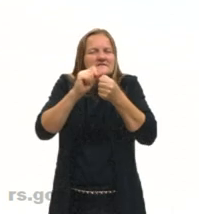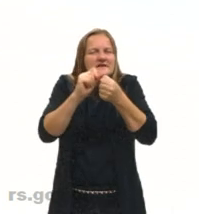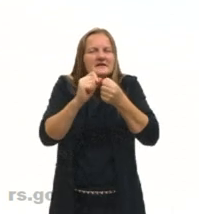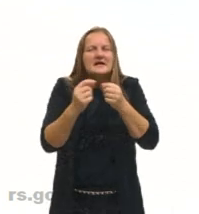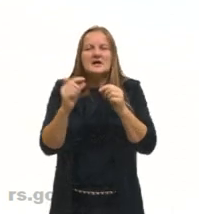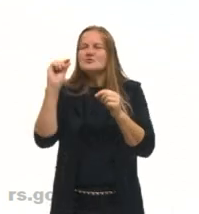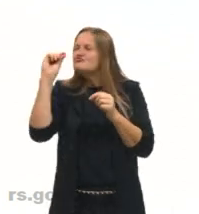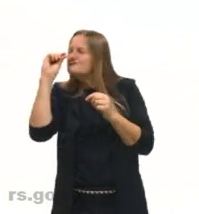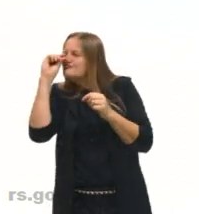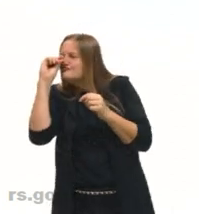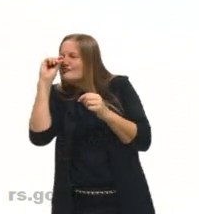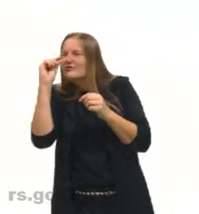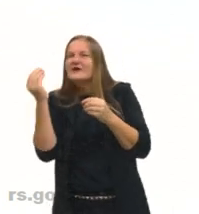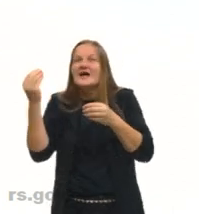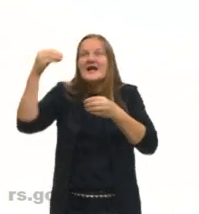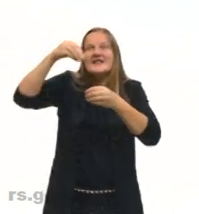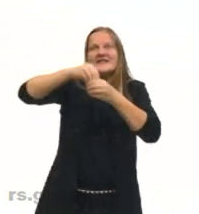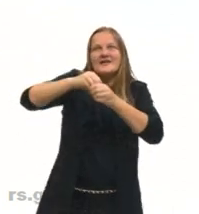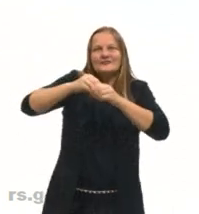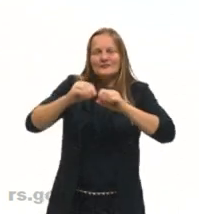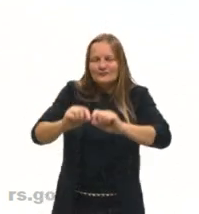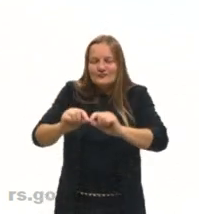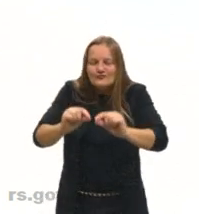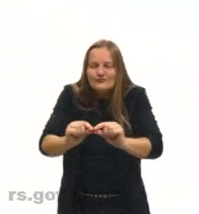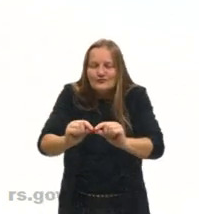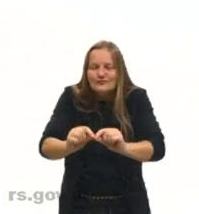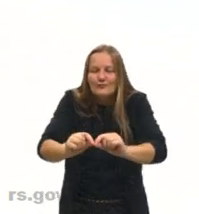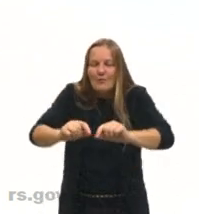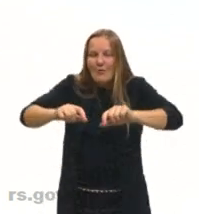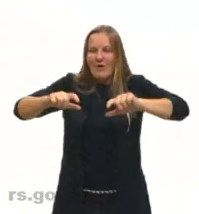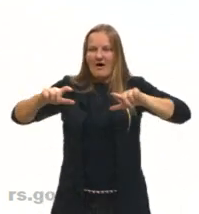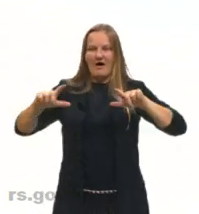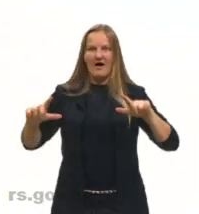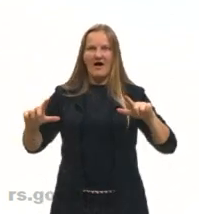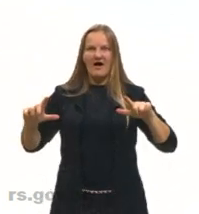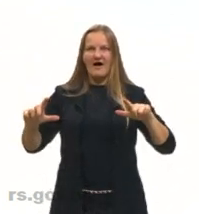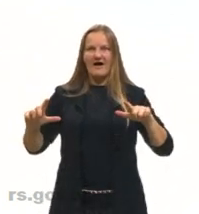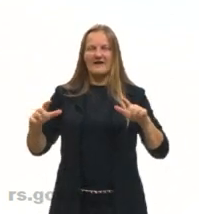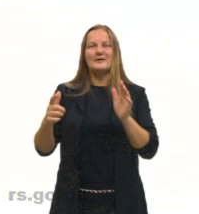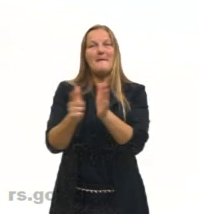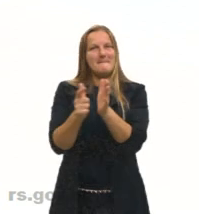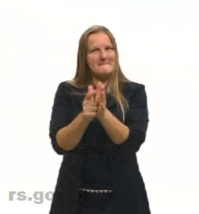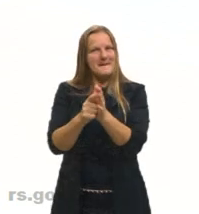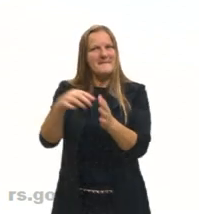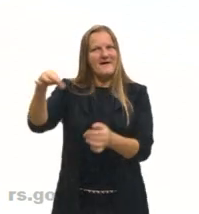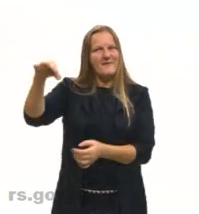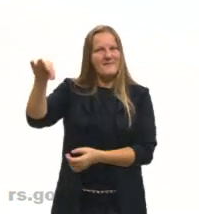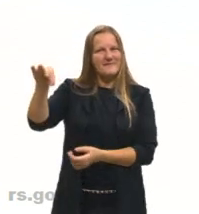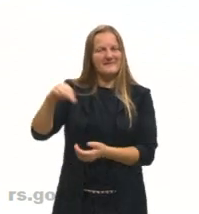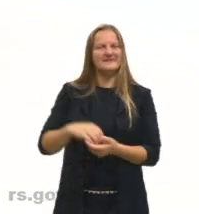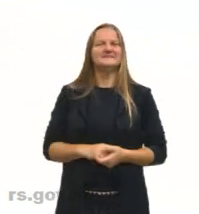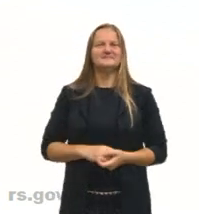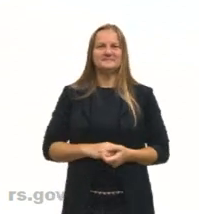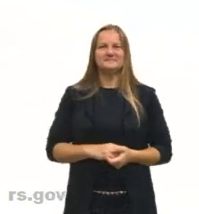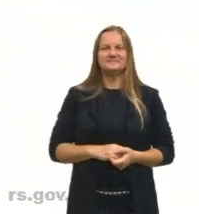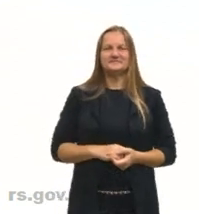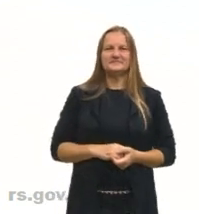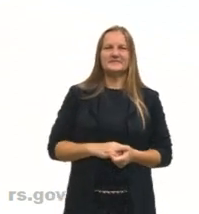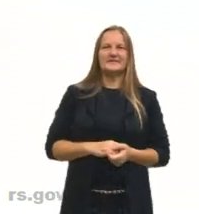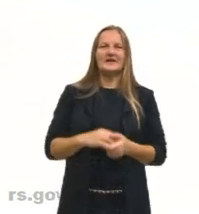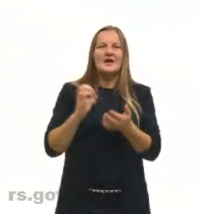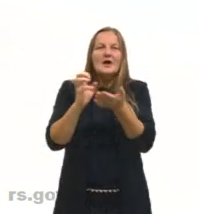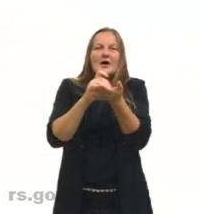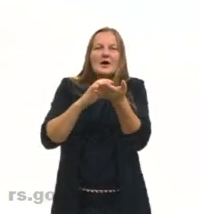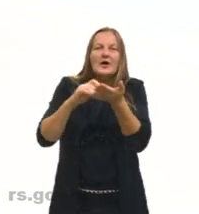para caber aquele terreno né o desenho daquele terreno na minha folha tá a gurizada já então nós